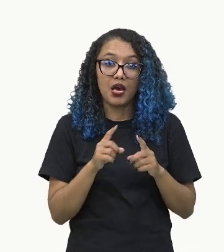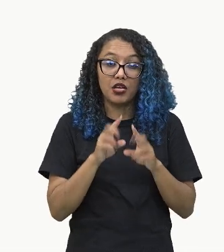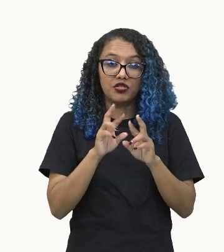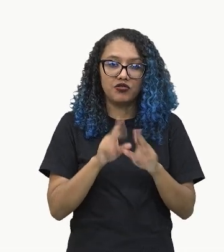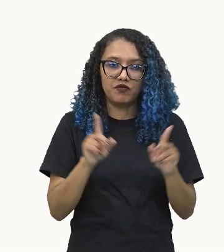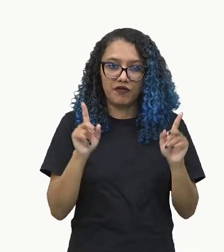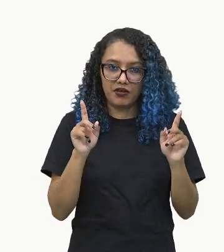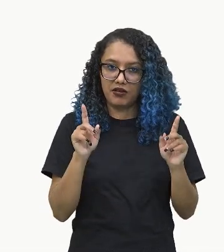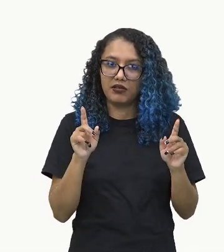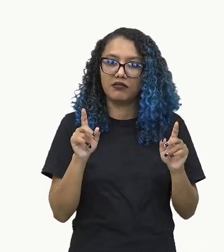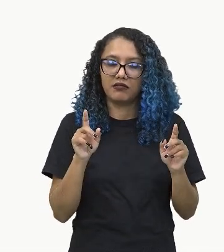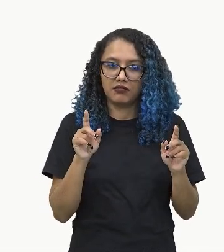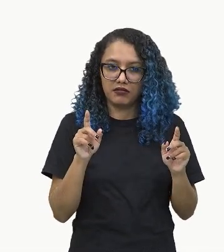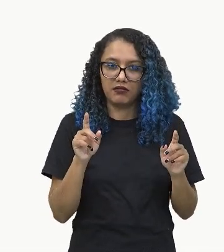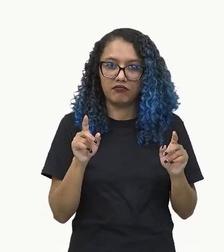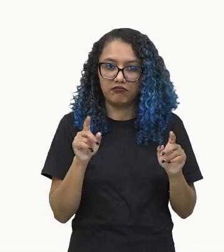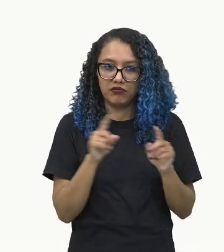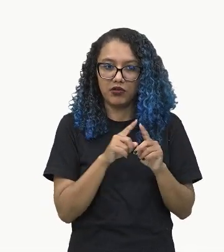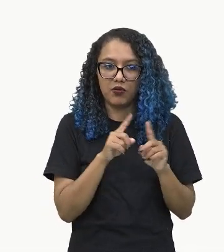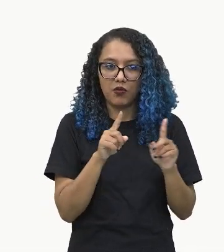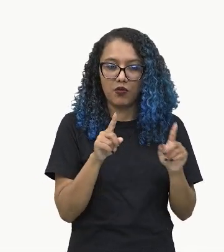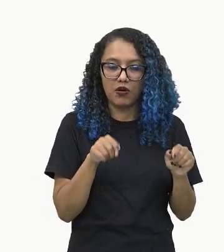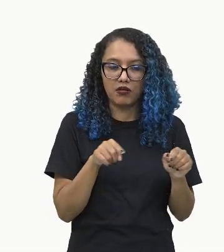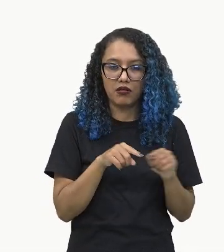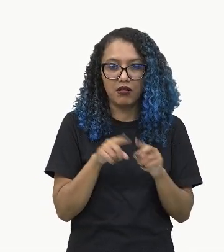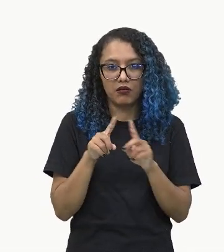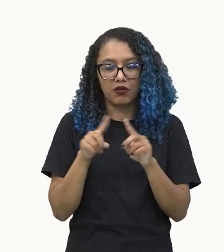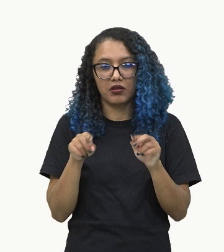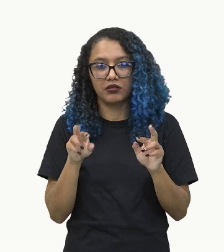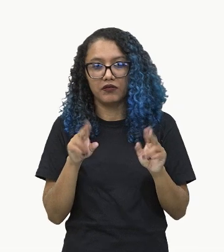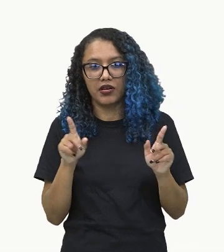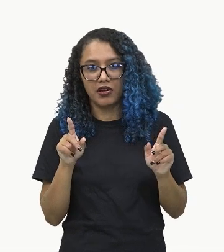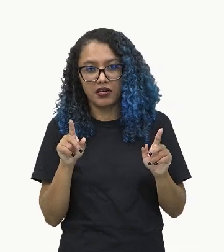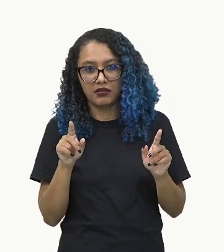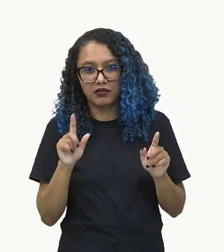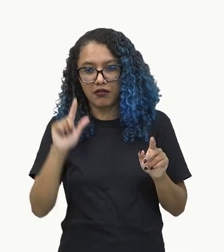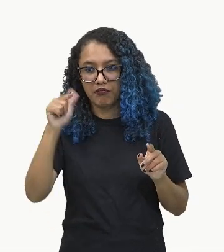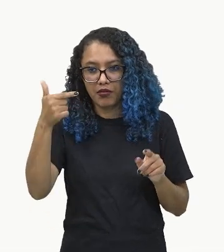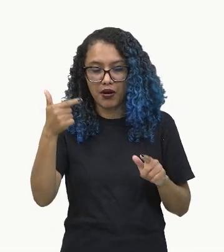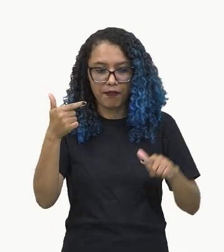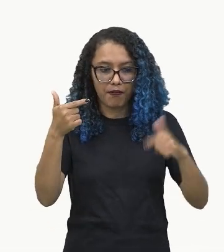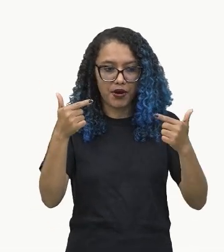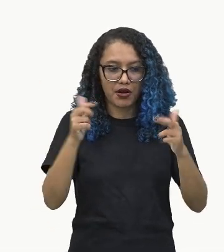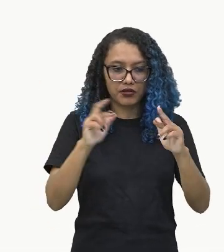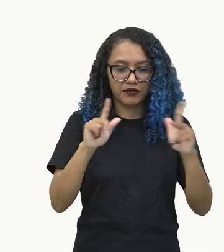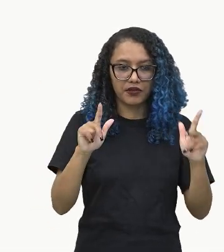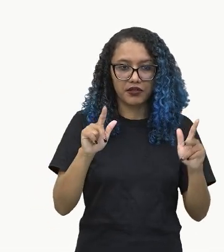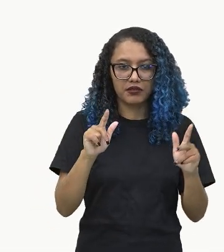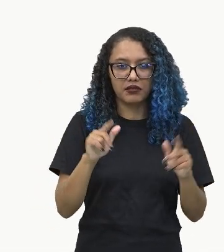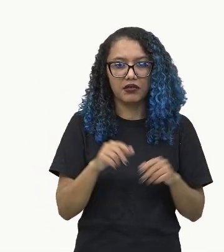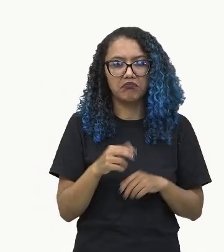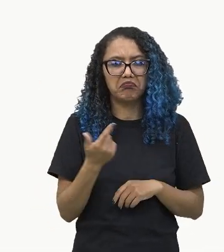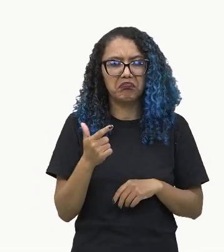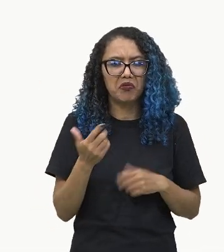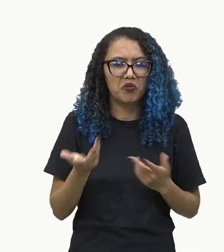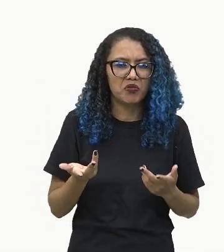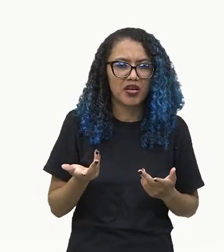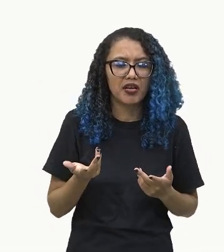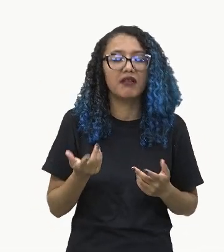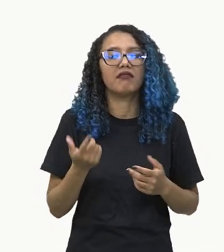quadrados. Tudo bem? Professor, não tem ao quadrado no segundo. Claro que tem. Olha aí.